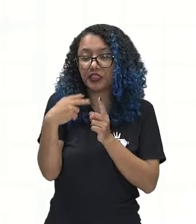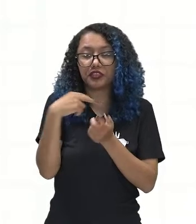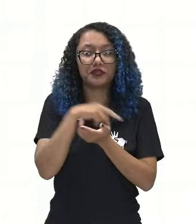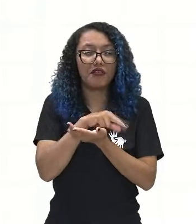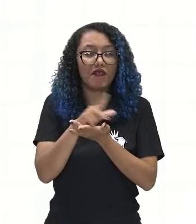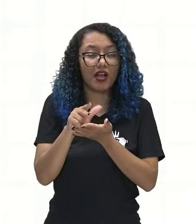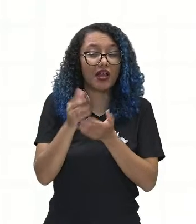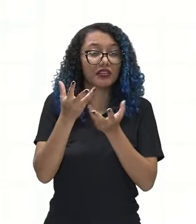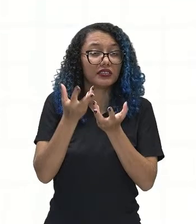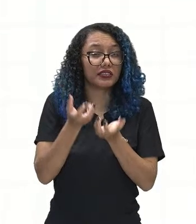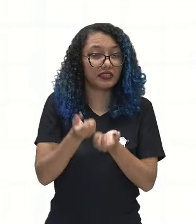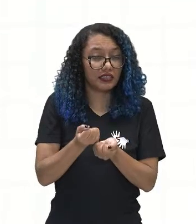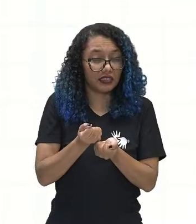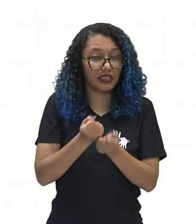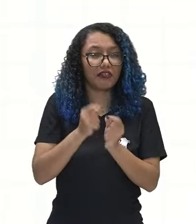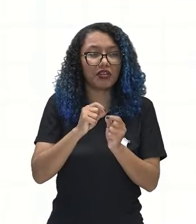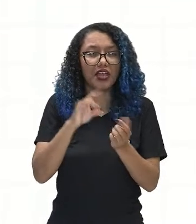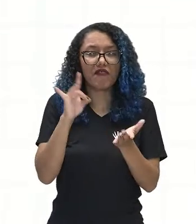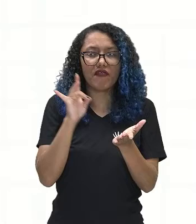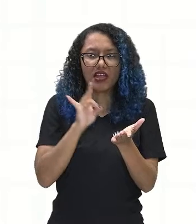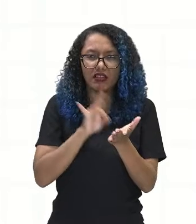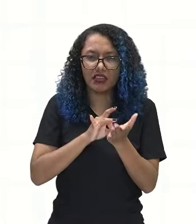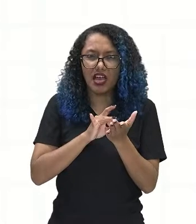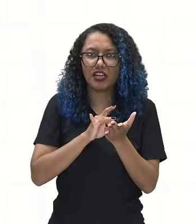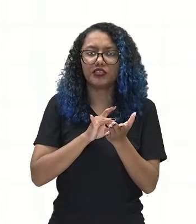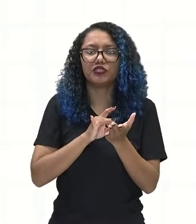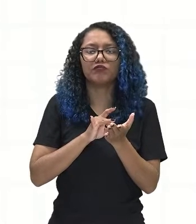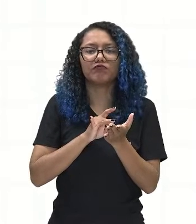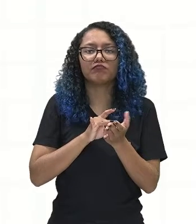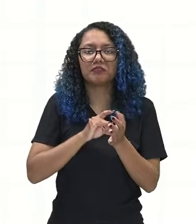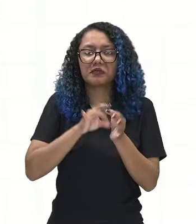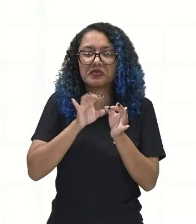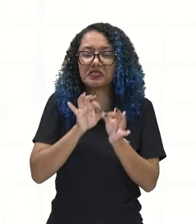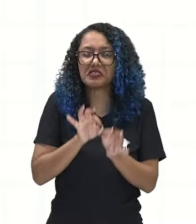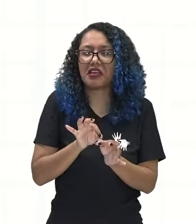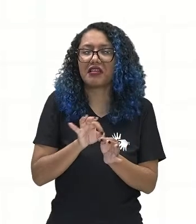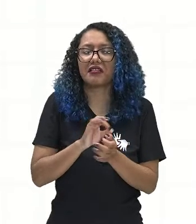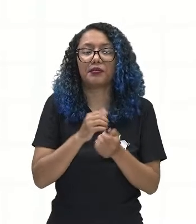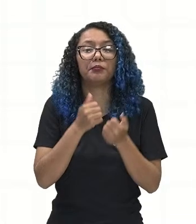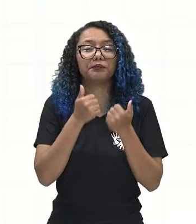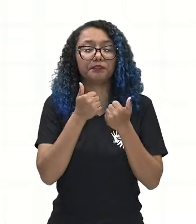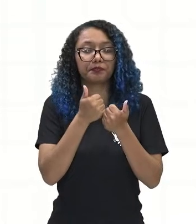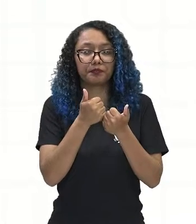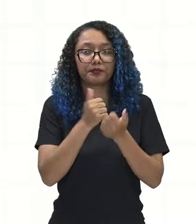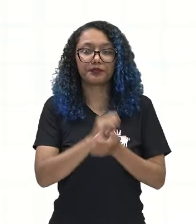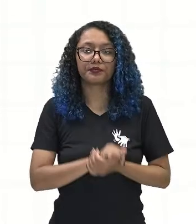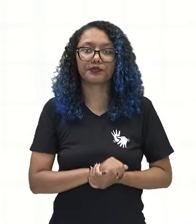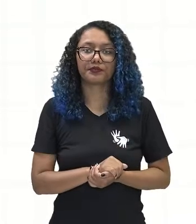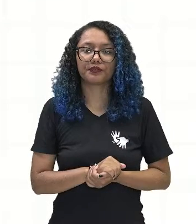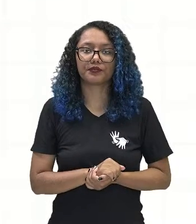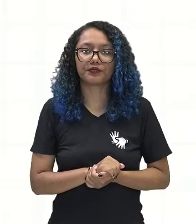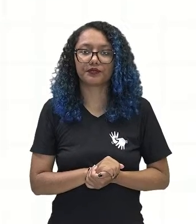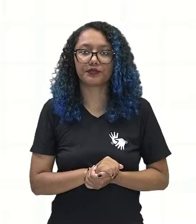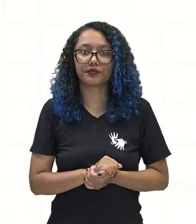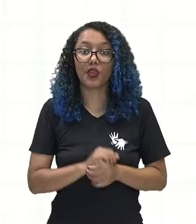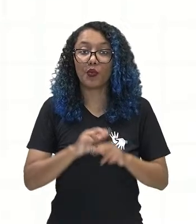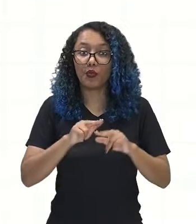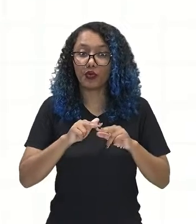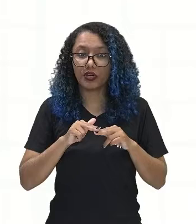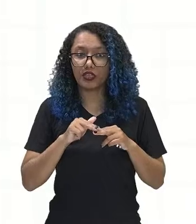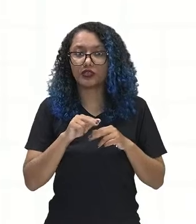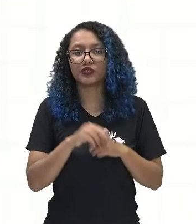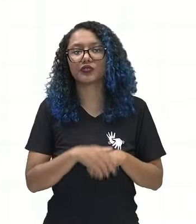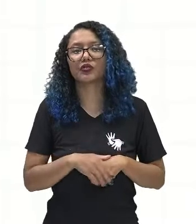como verdades incontestáveis, verdades absolutas. E para isso, né, vão utilizar-se de quê?